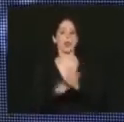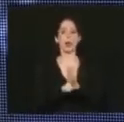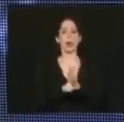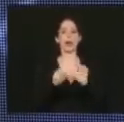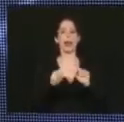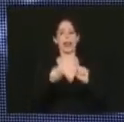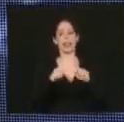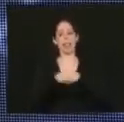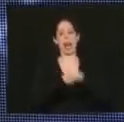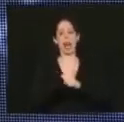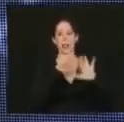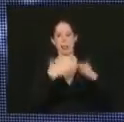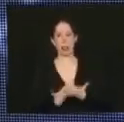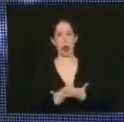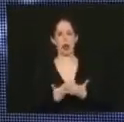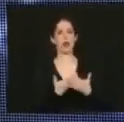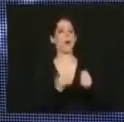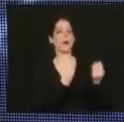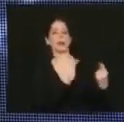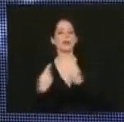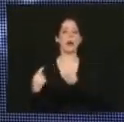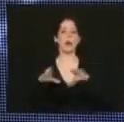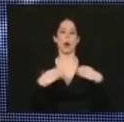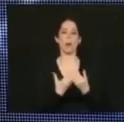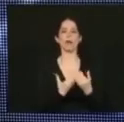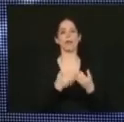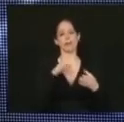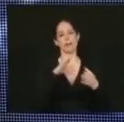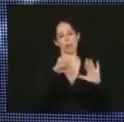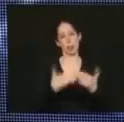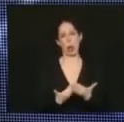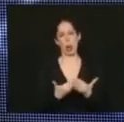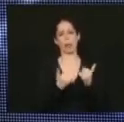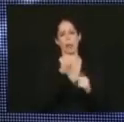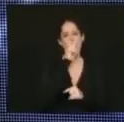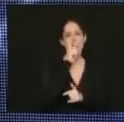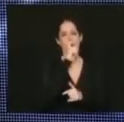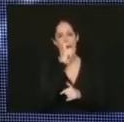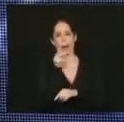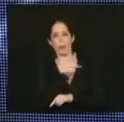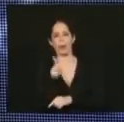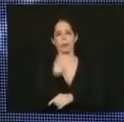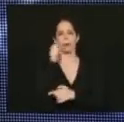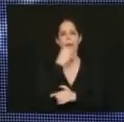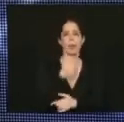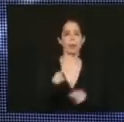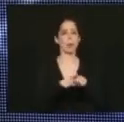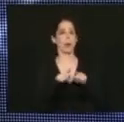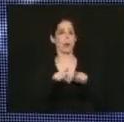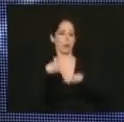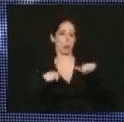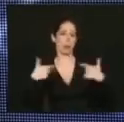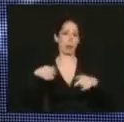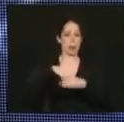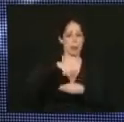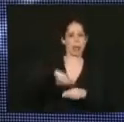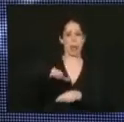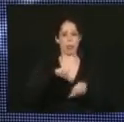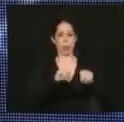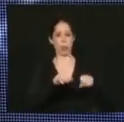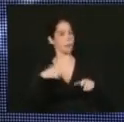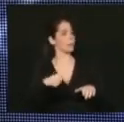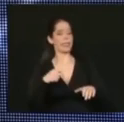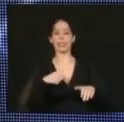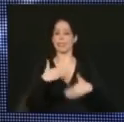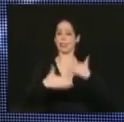letivo dialogando com a comunidade escolar mães pais professoras trabalhadores e trabalhadores da educação temos que desenvolver